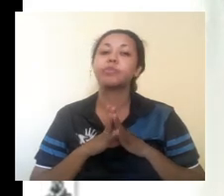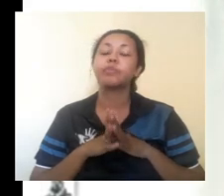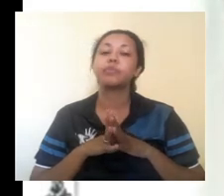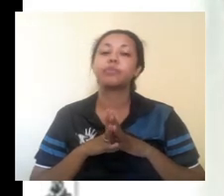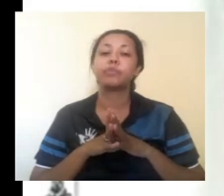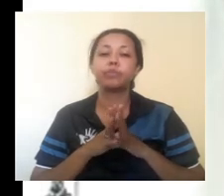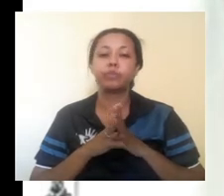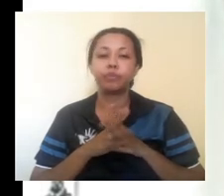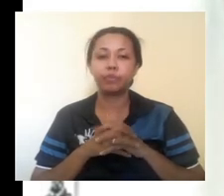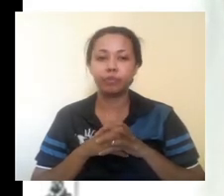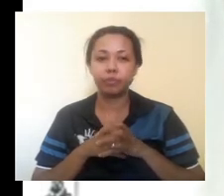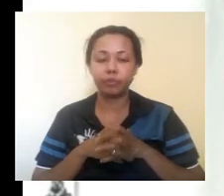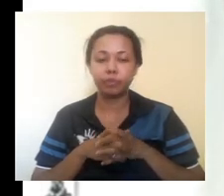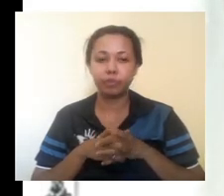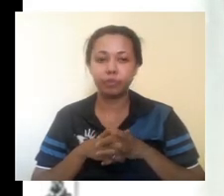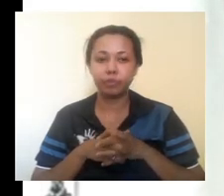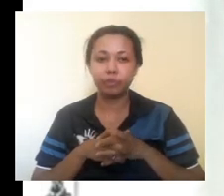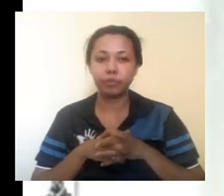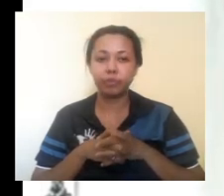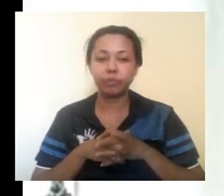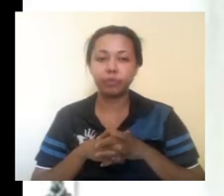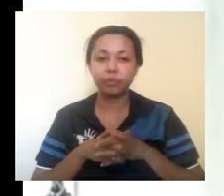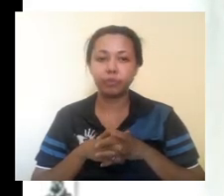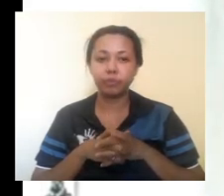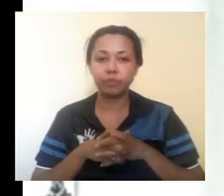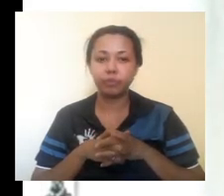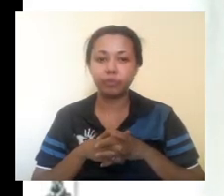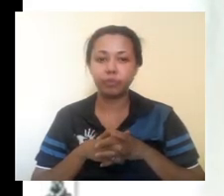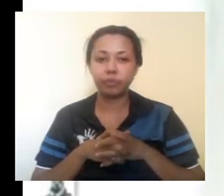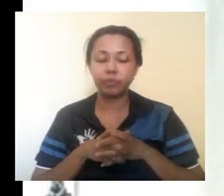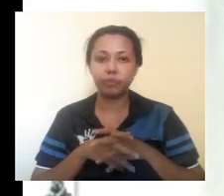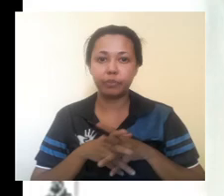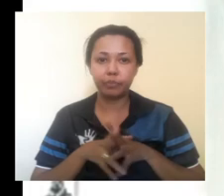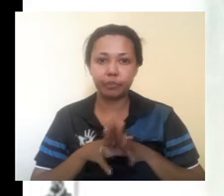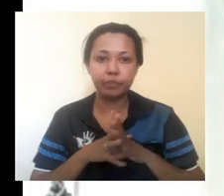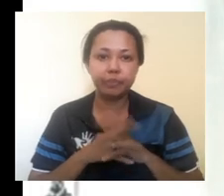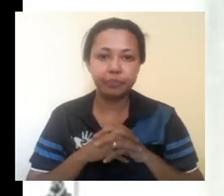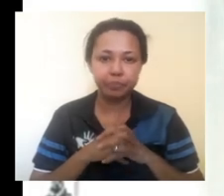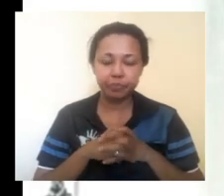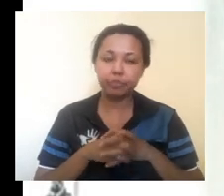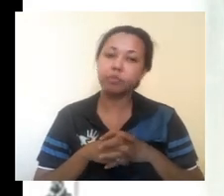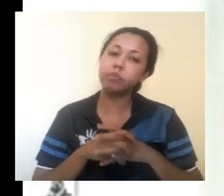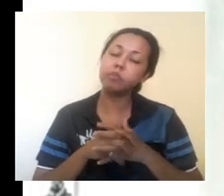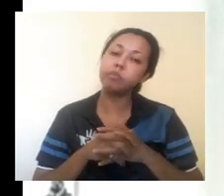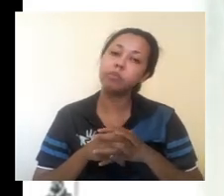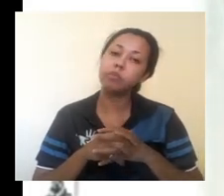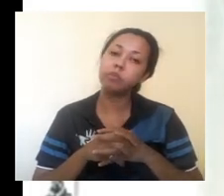E voltando para o estudo, hoje eu estou cheia de distração, mas voltando para o estudo,